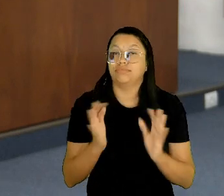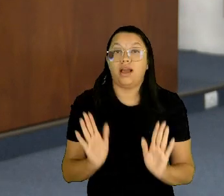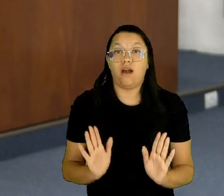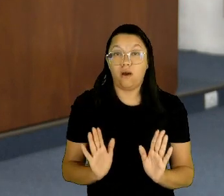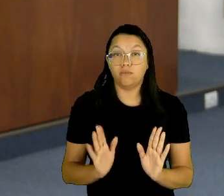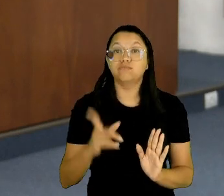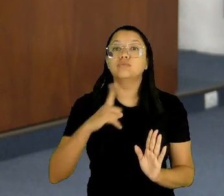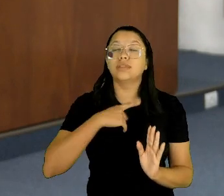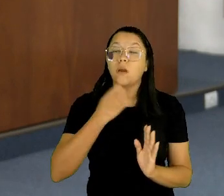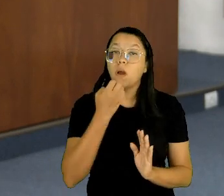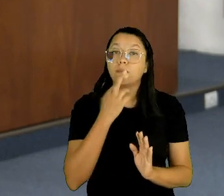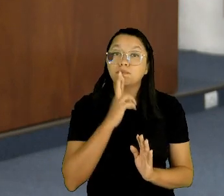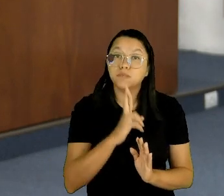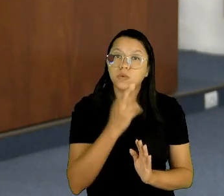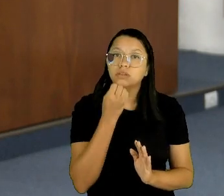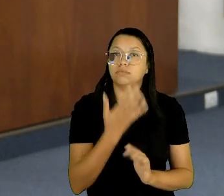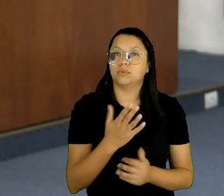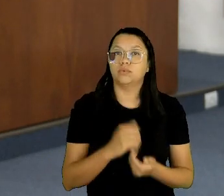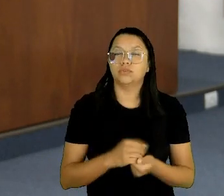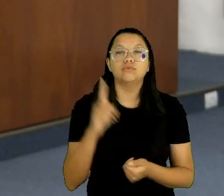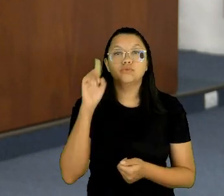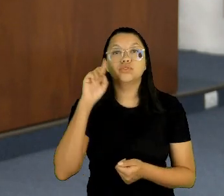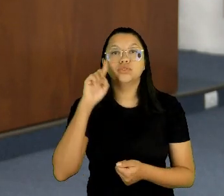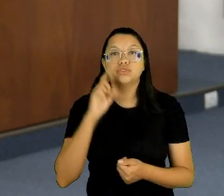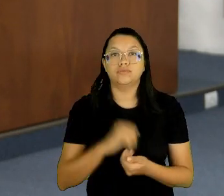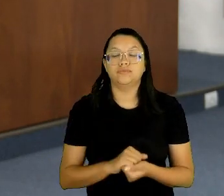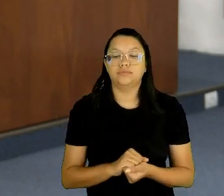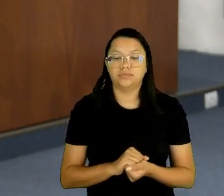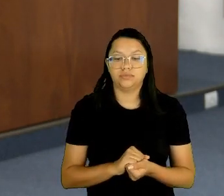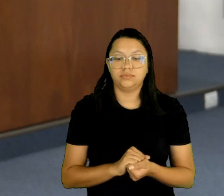tem, a gente já chega a ter benefícios no nosso dia a dia.